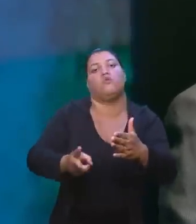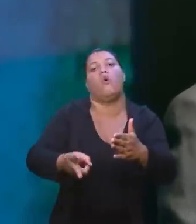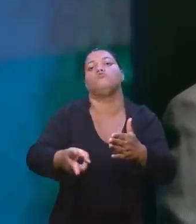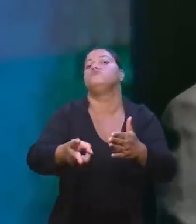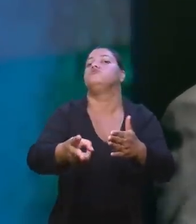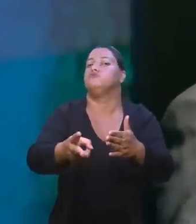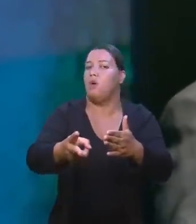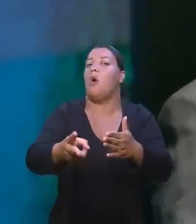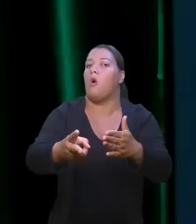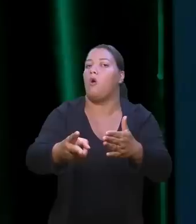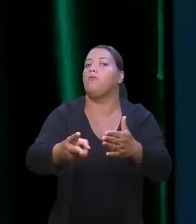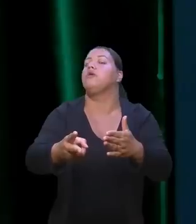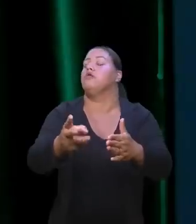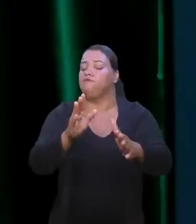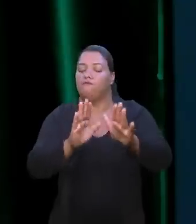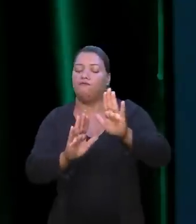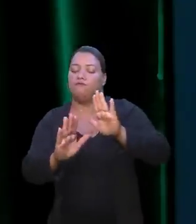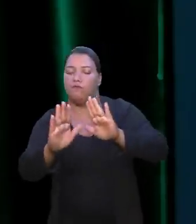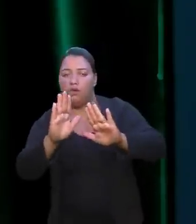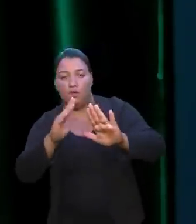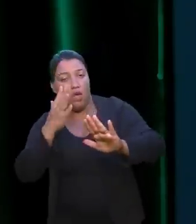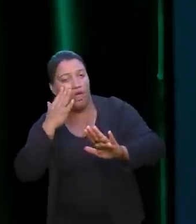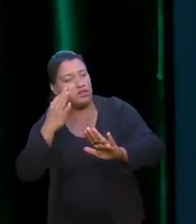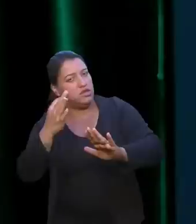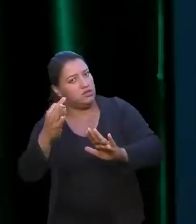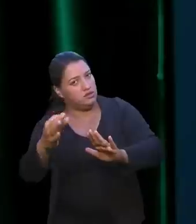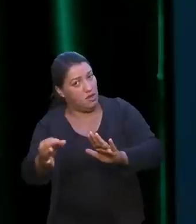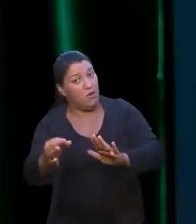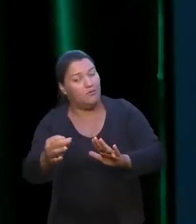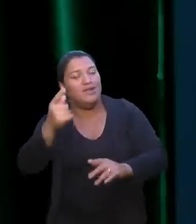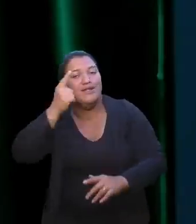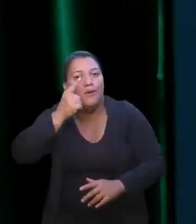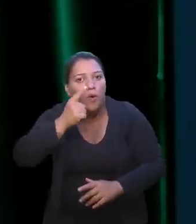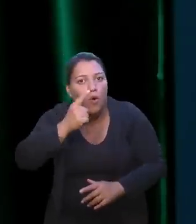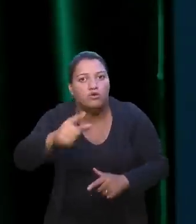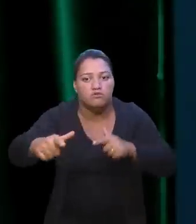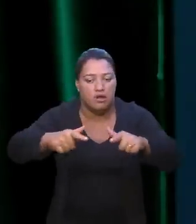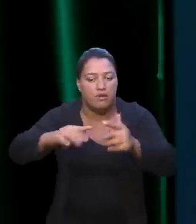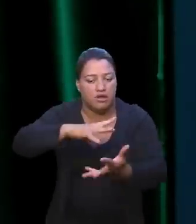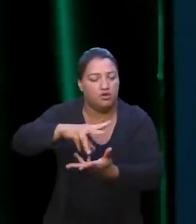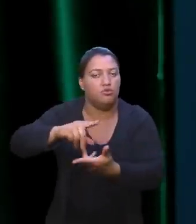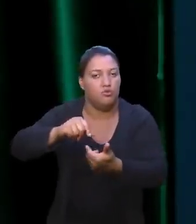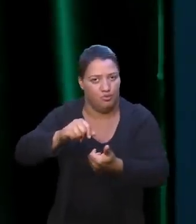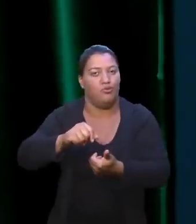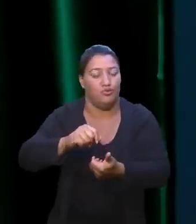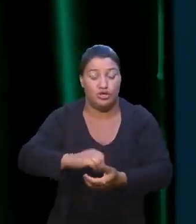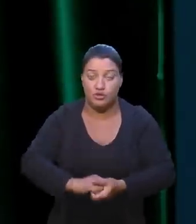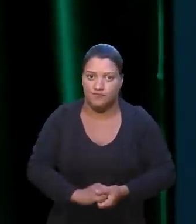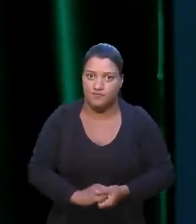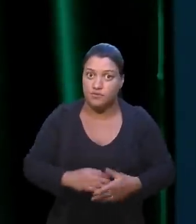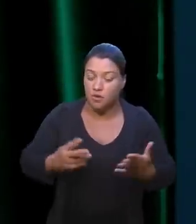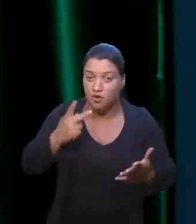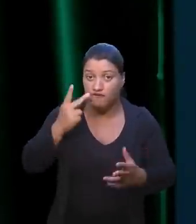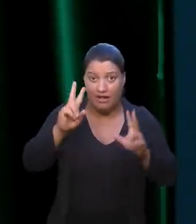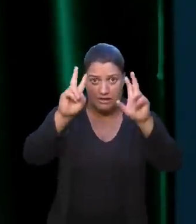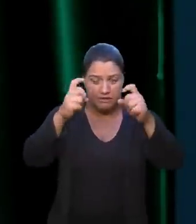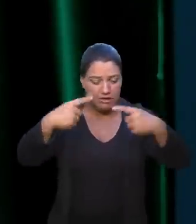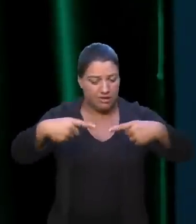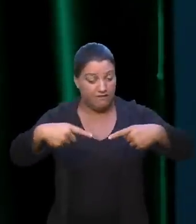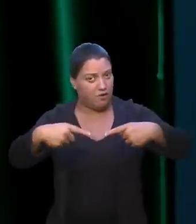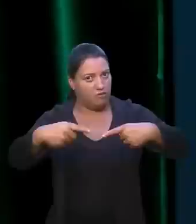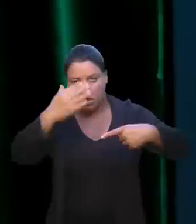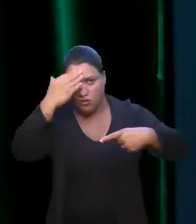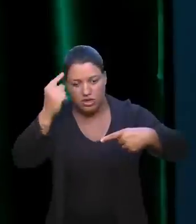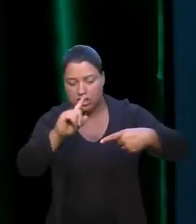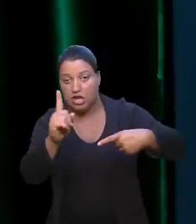soube se manter vigilante para poder dar conta da sua tarefa. Então, quando nós falamos desses desafios, não podemos